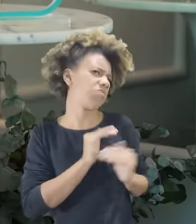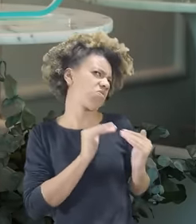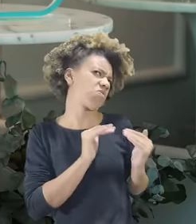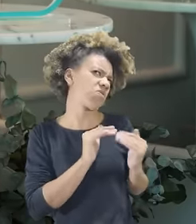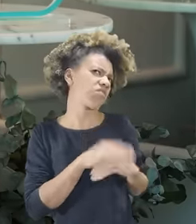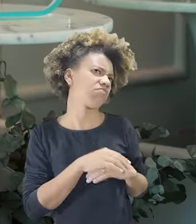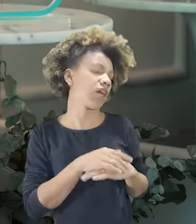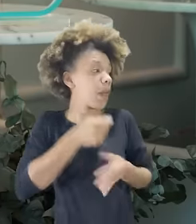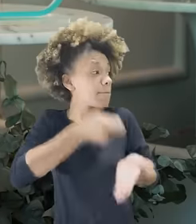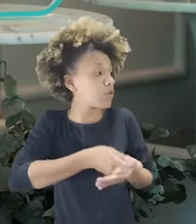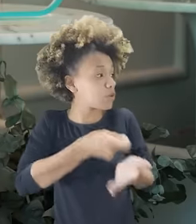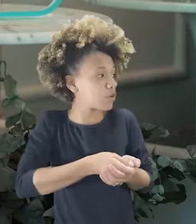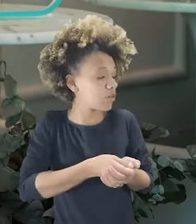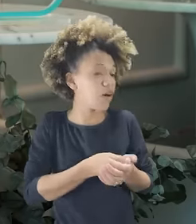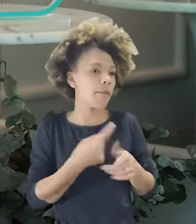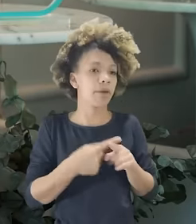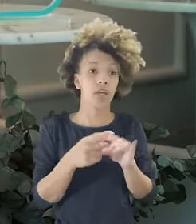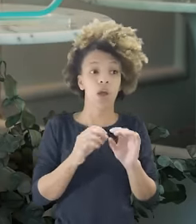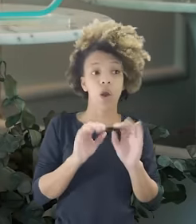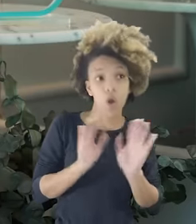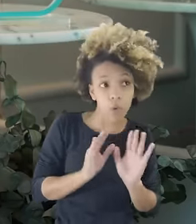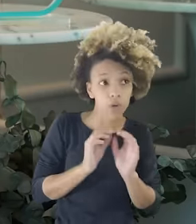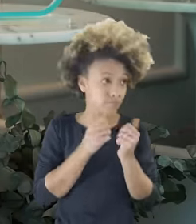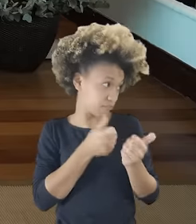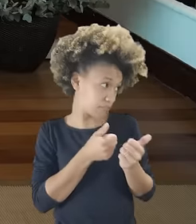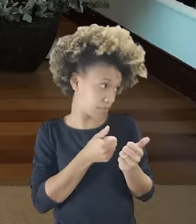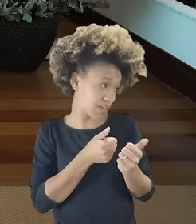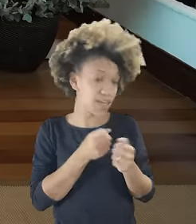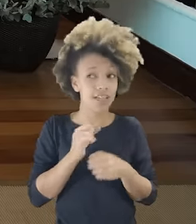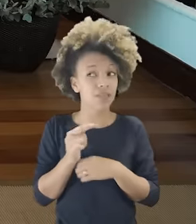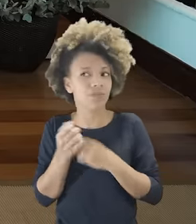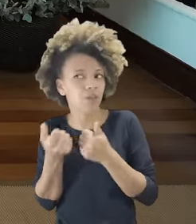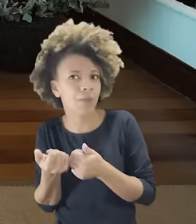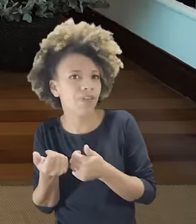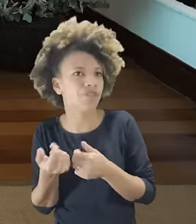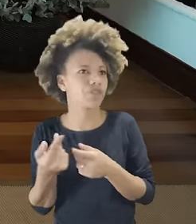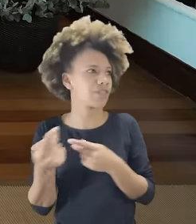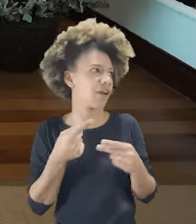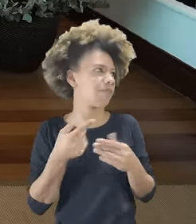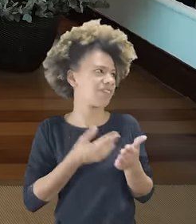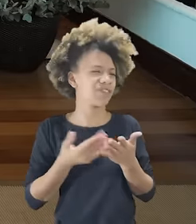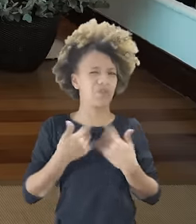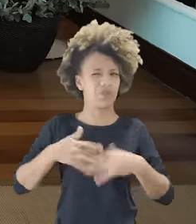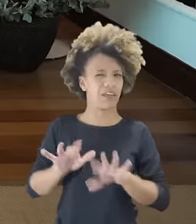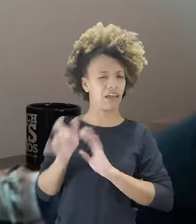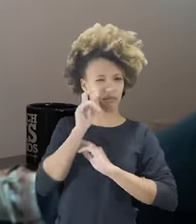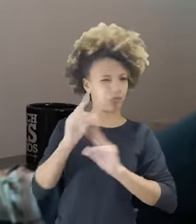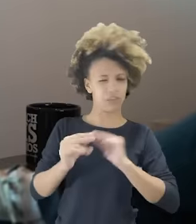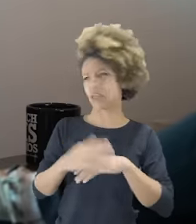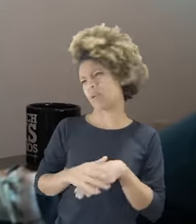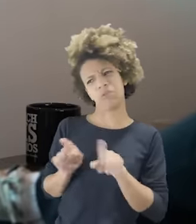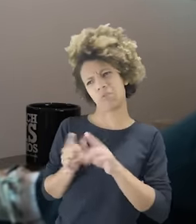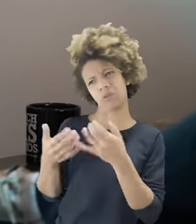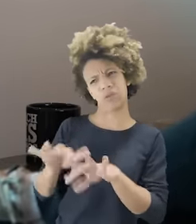ele é impostor né porque Oi tudo bem É quase Como assim se não tá tudo bem você vai abrir um diálogo que eu não sou interessado ouvir também e eu também